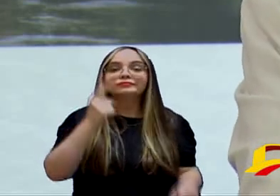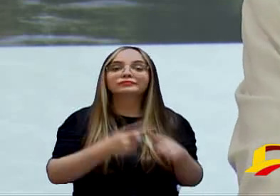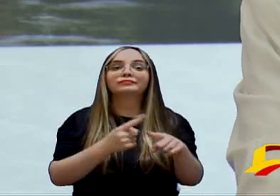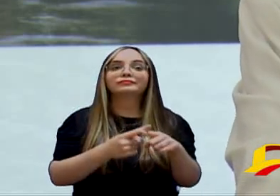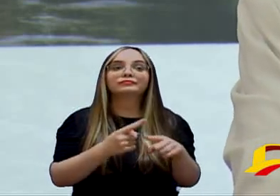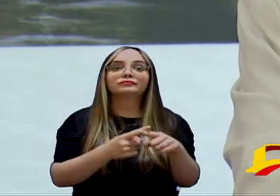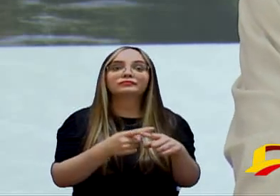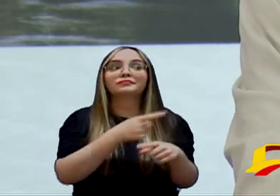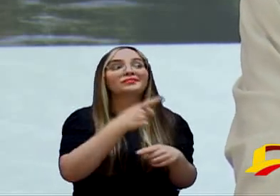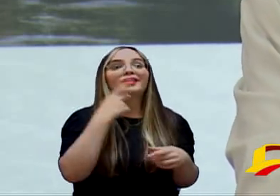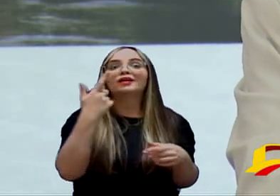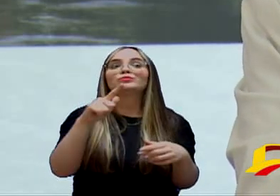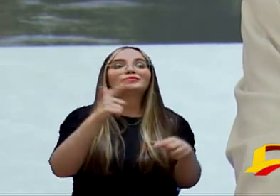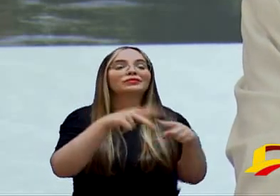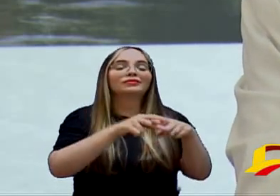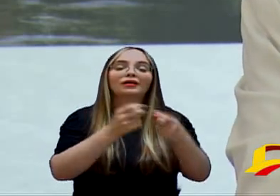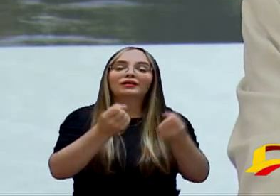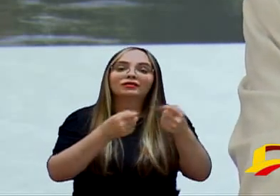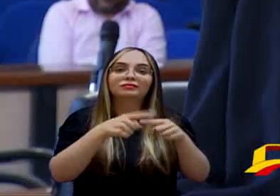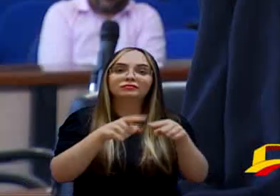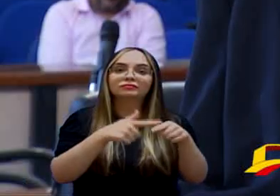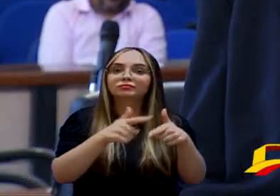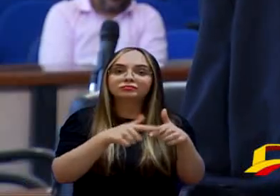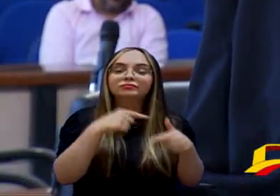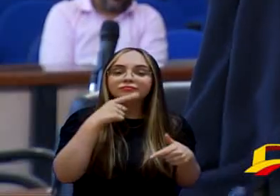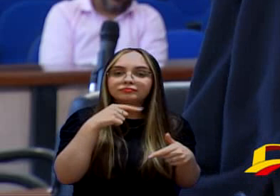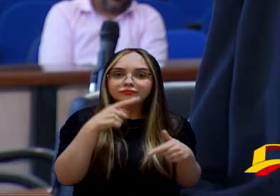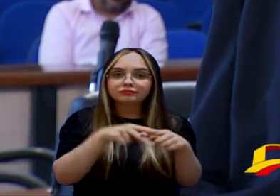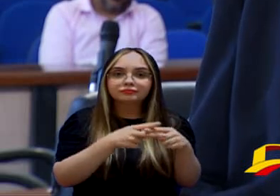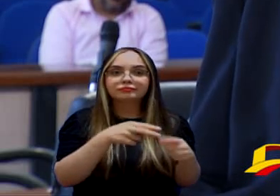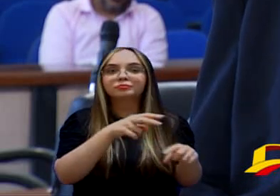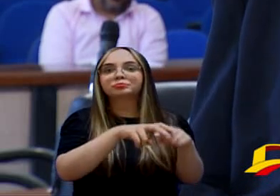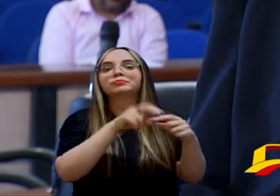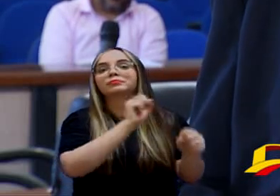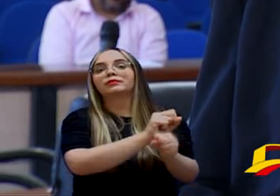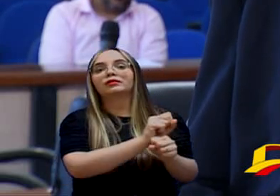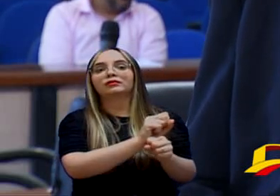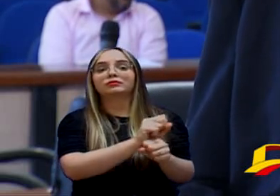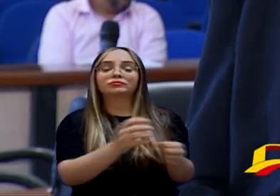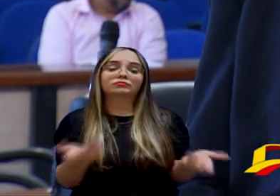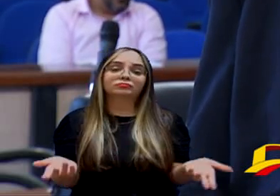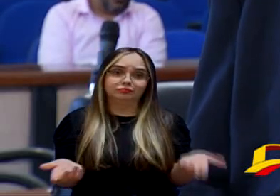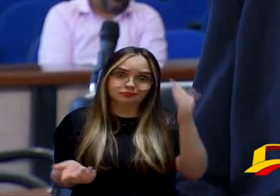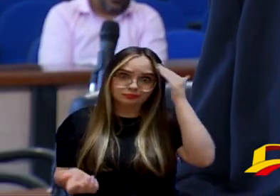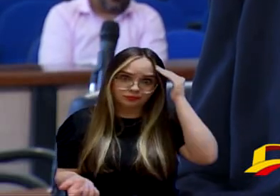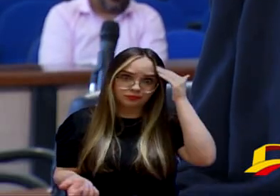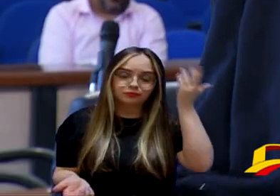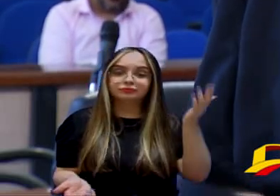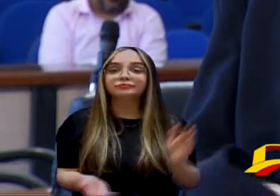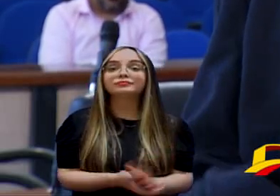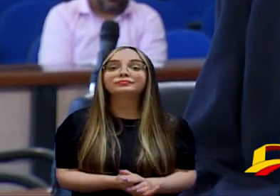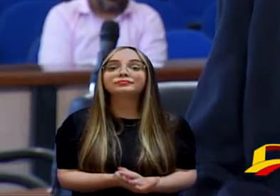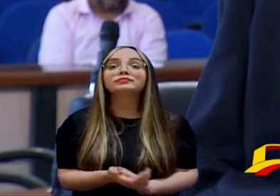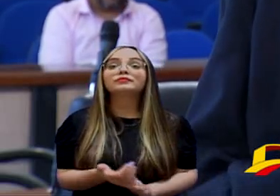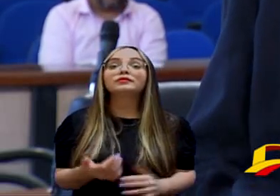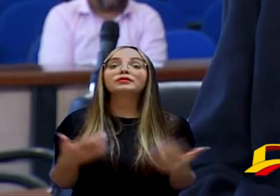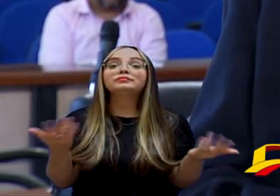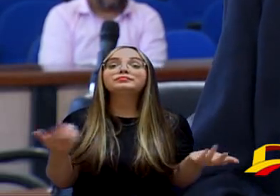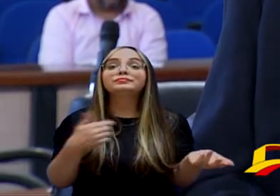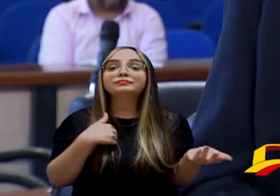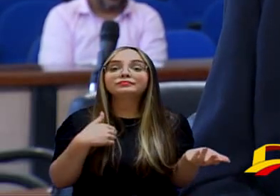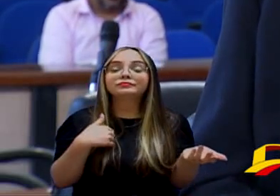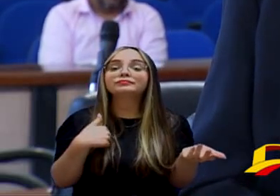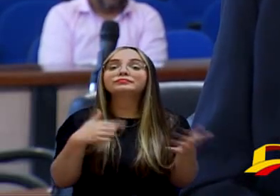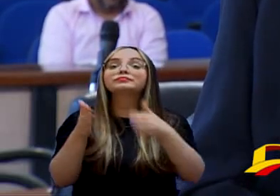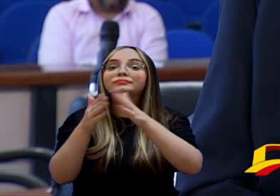não tem dinheiro para manutenção por isso que ele tá parado entendeu E a cobrança que eu tenho